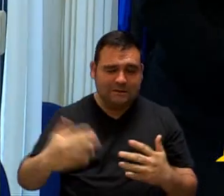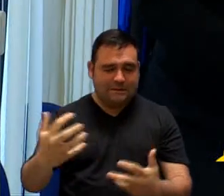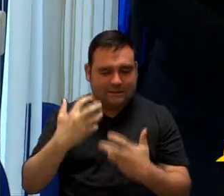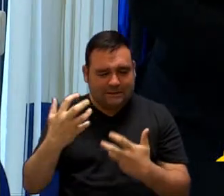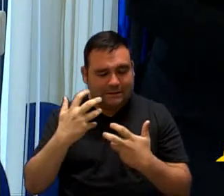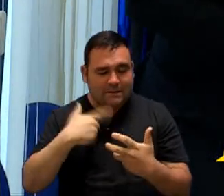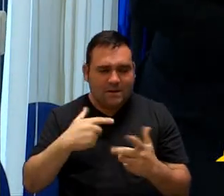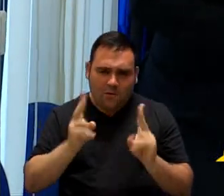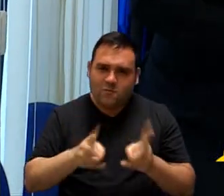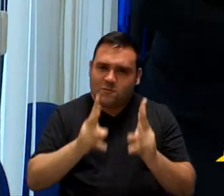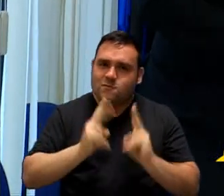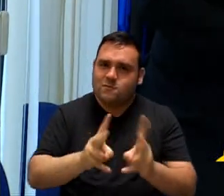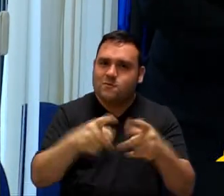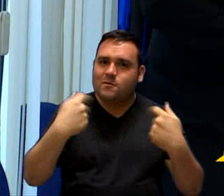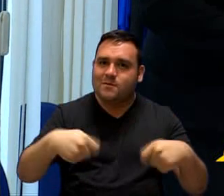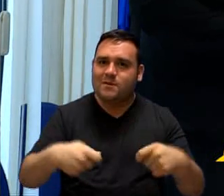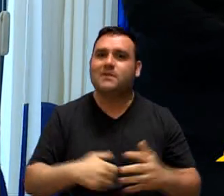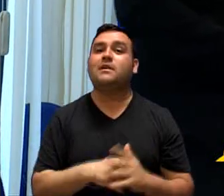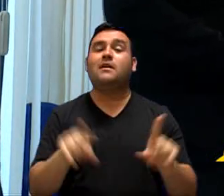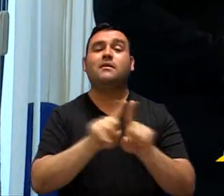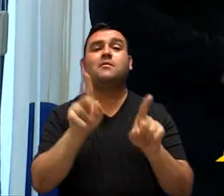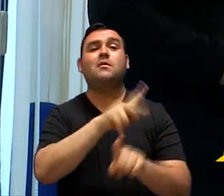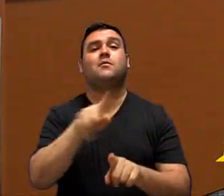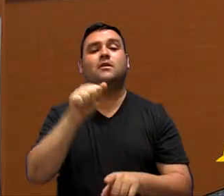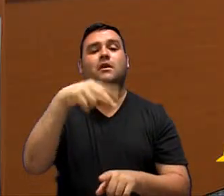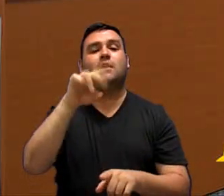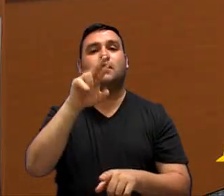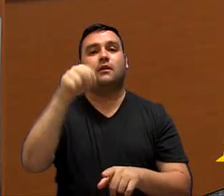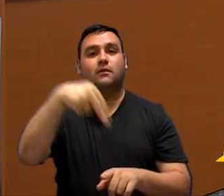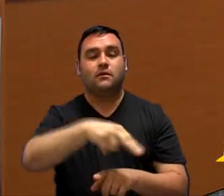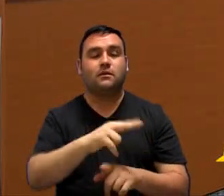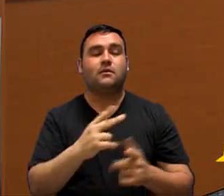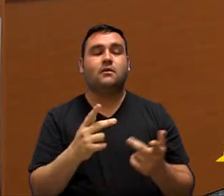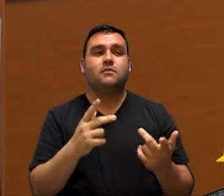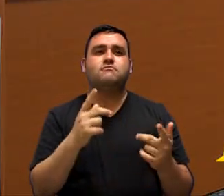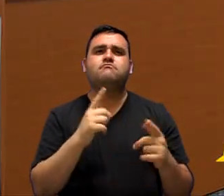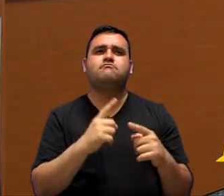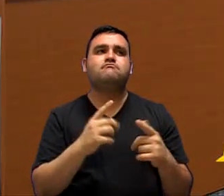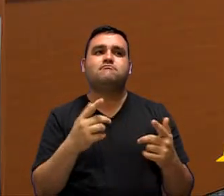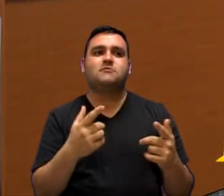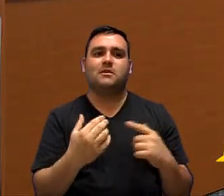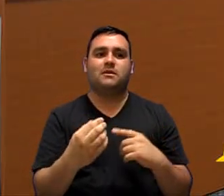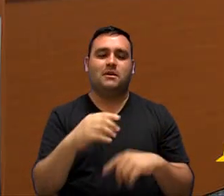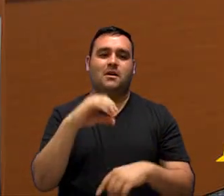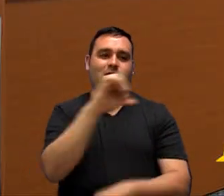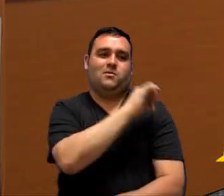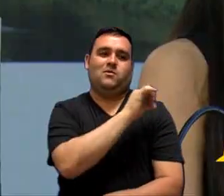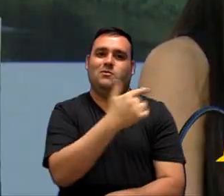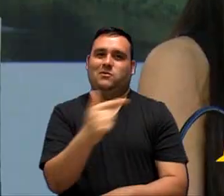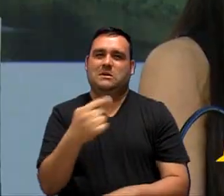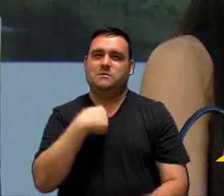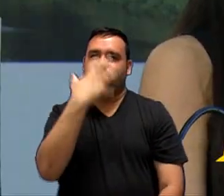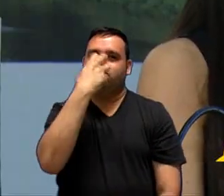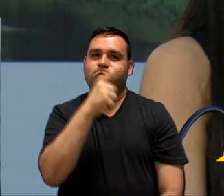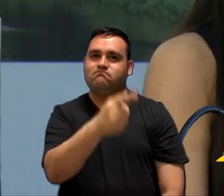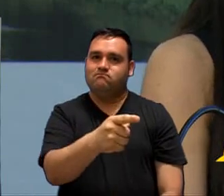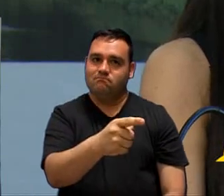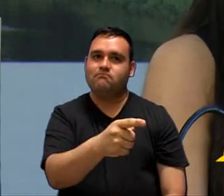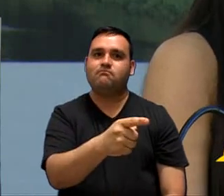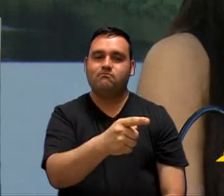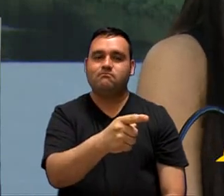me dando força para continuar. Ao professor Anderson também, que ele não fez esse nono ano comigo, eu fiquei muito brava com